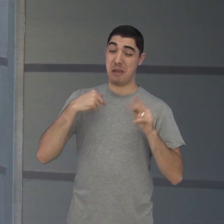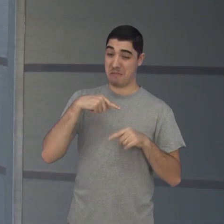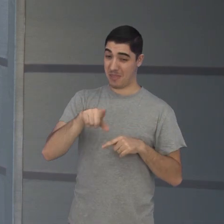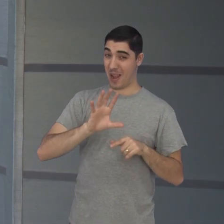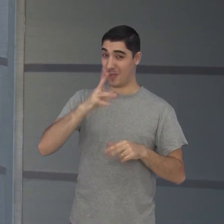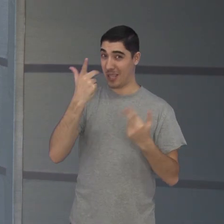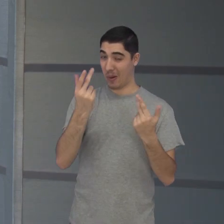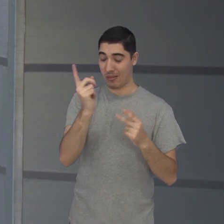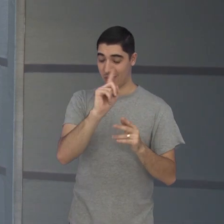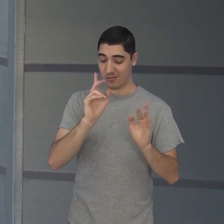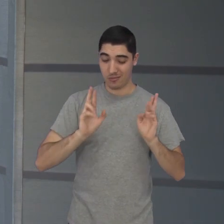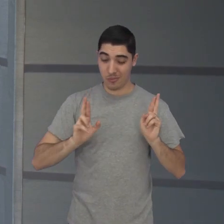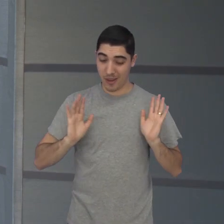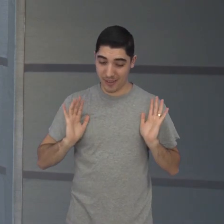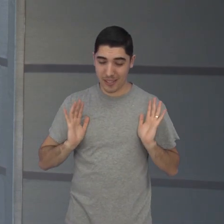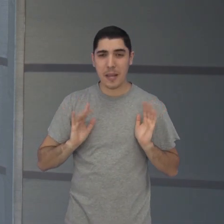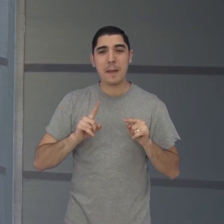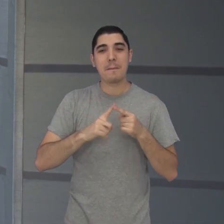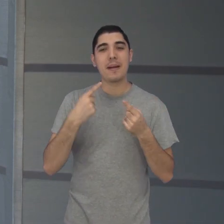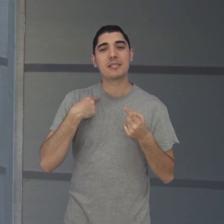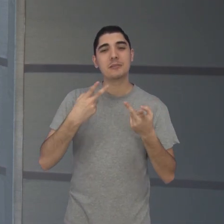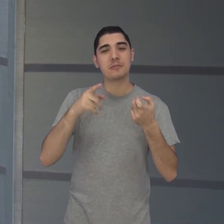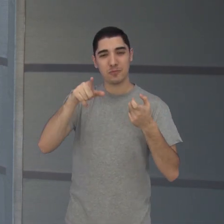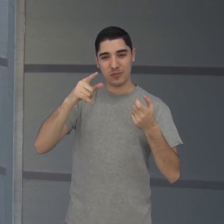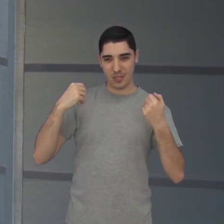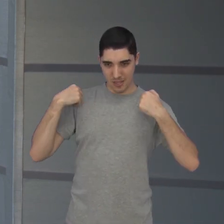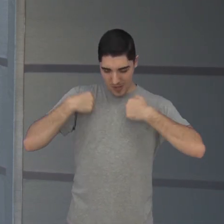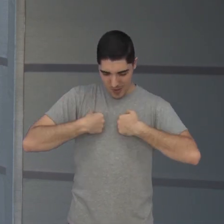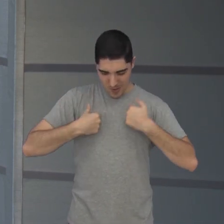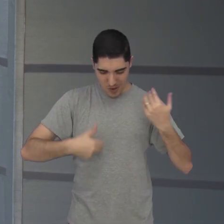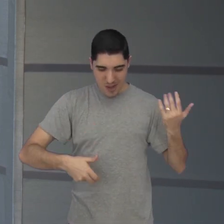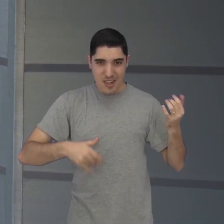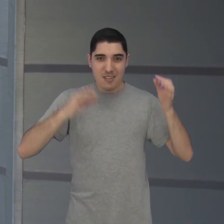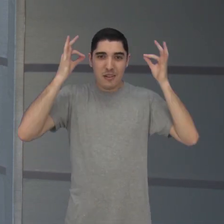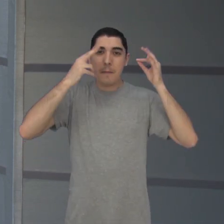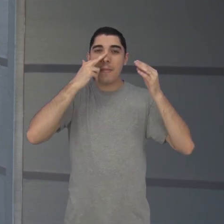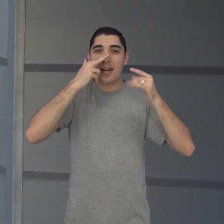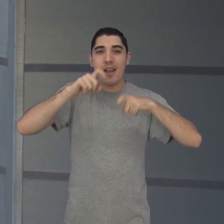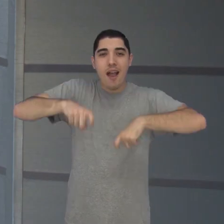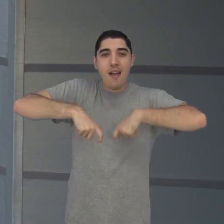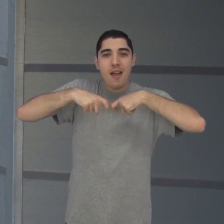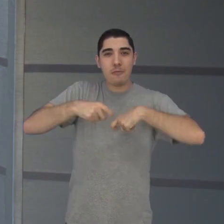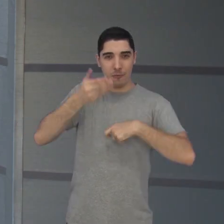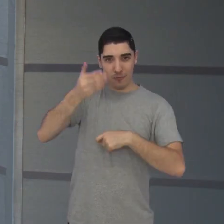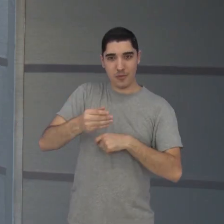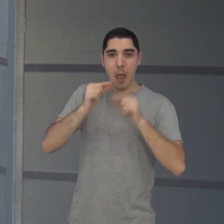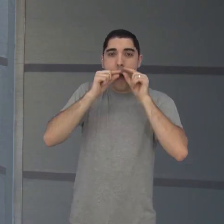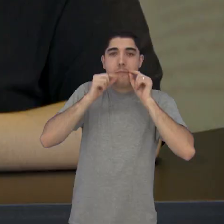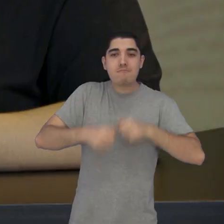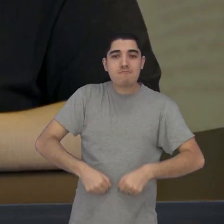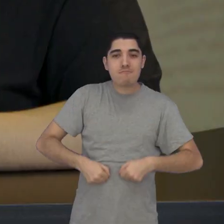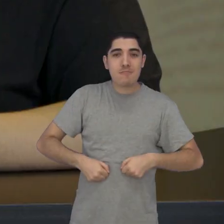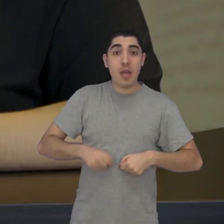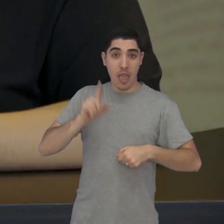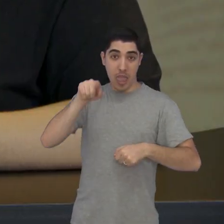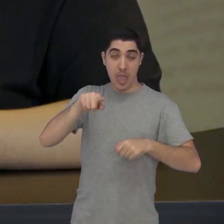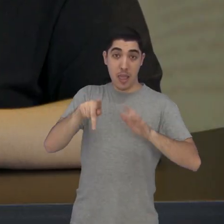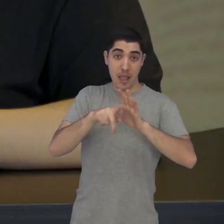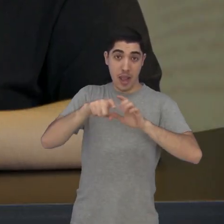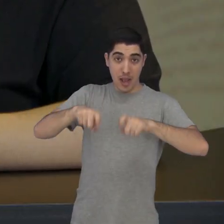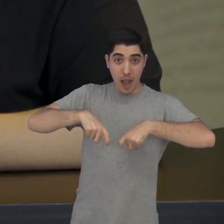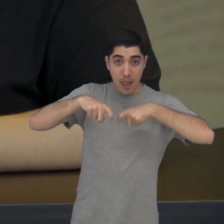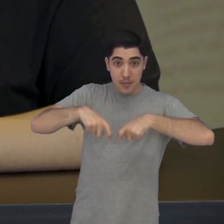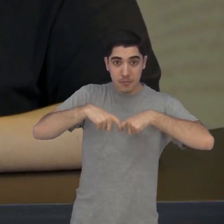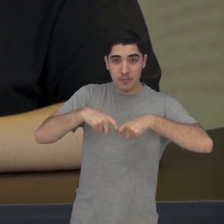que comigo não vai acontecer isso daí, não. Mas eu tô vendo o jeito que você tá vestido aqui, que é o jeito tradicional do caipira. Você que é uma Tô zaropinha. bonito, né?